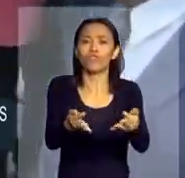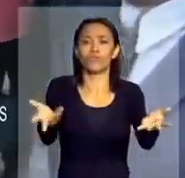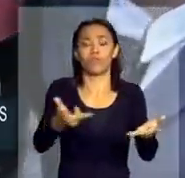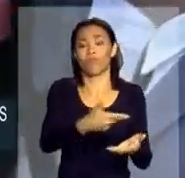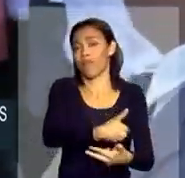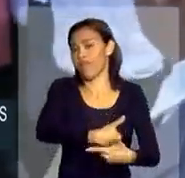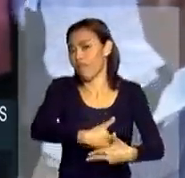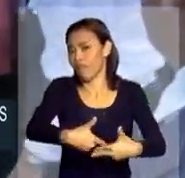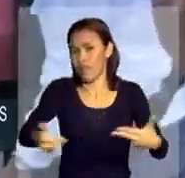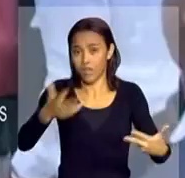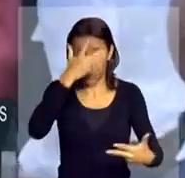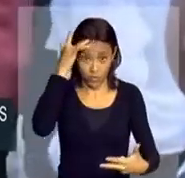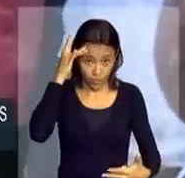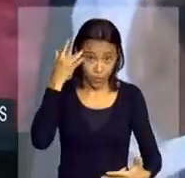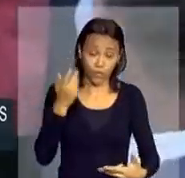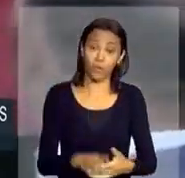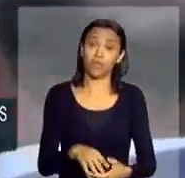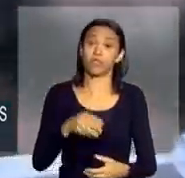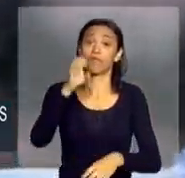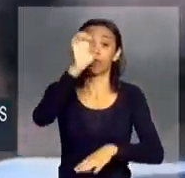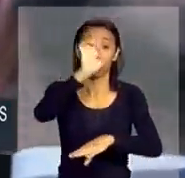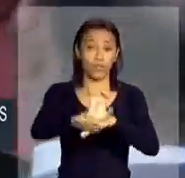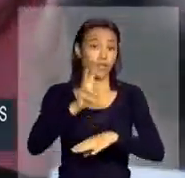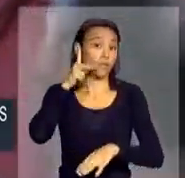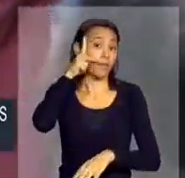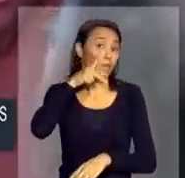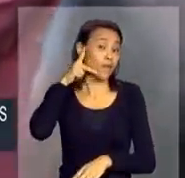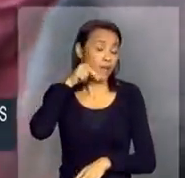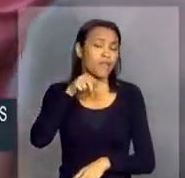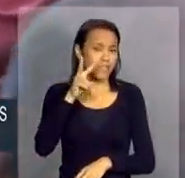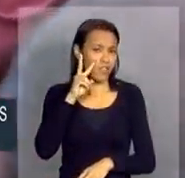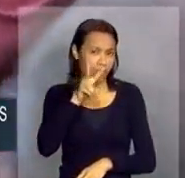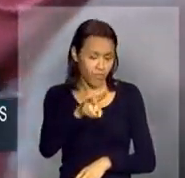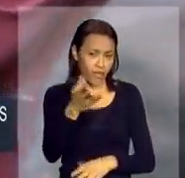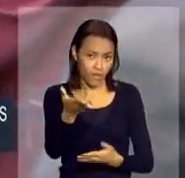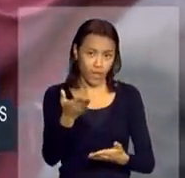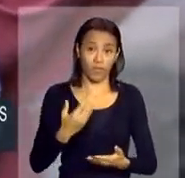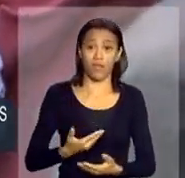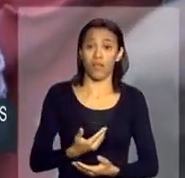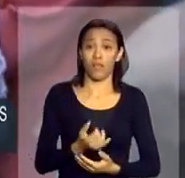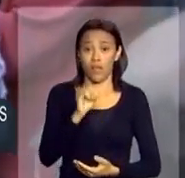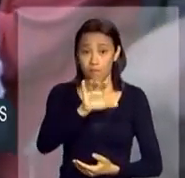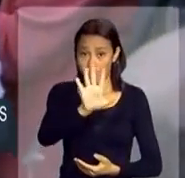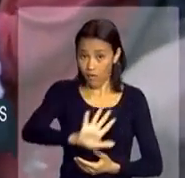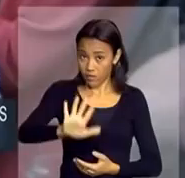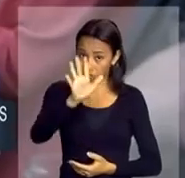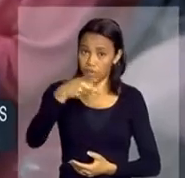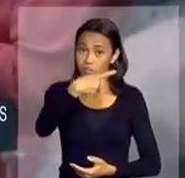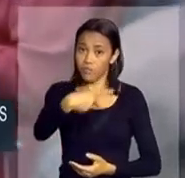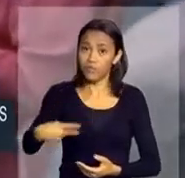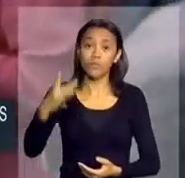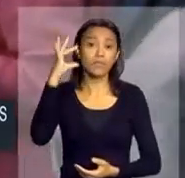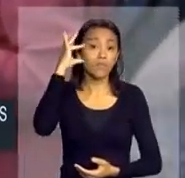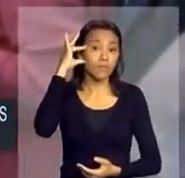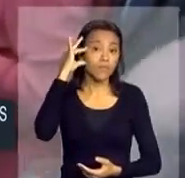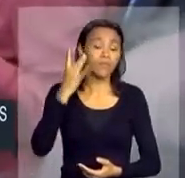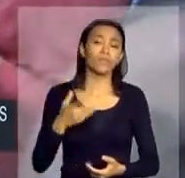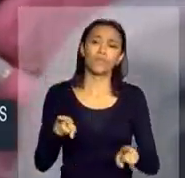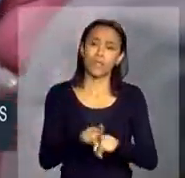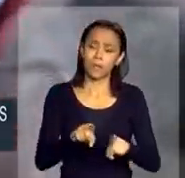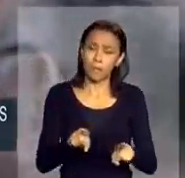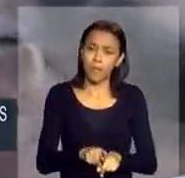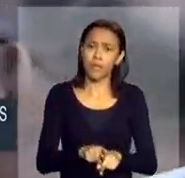gente na Paraíba. Vemos aí imagens da presidenta Dilma Roussef. Ali ao lado também o ministro